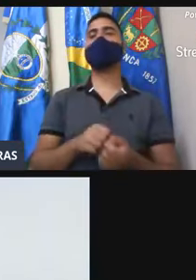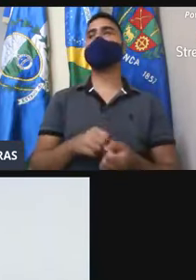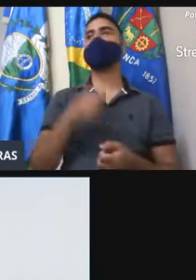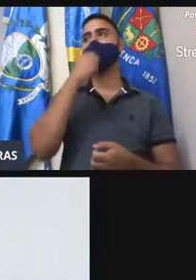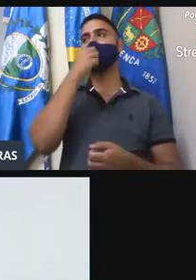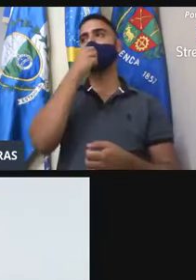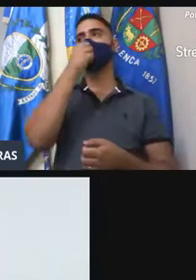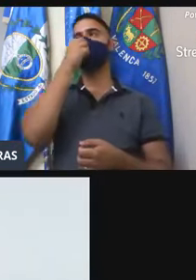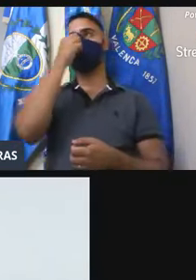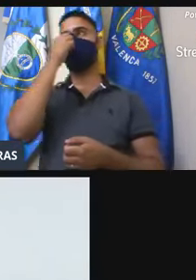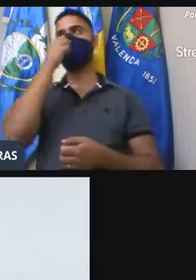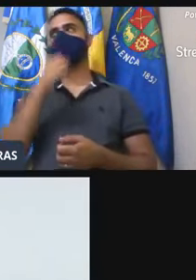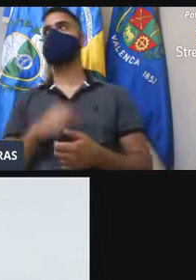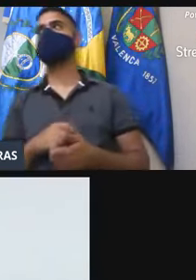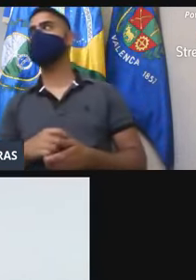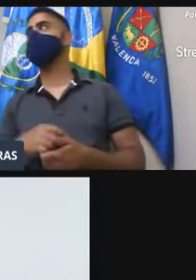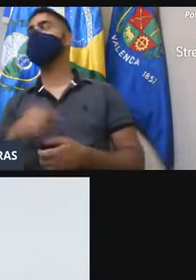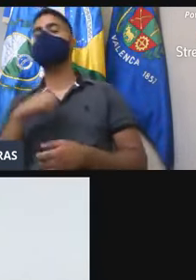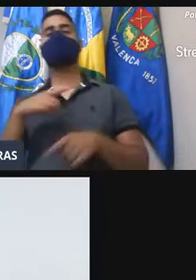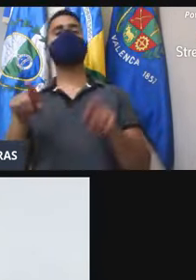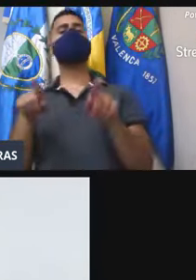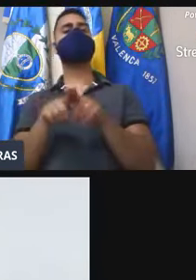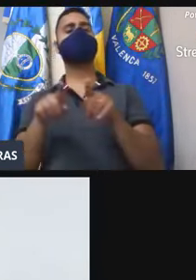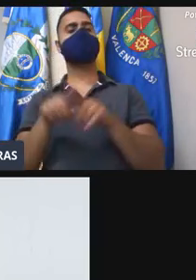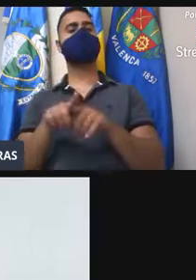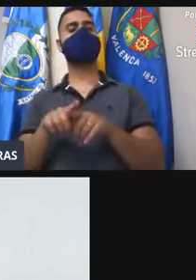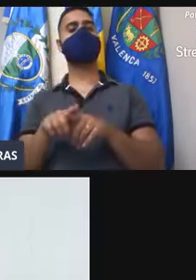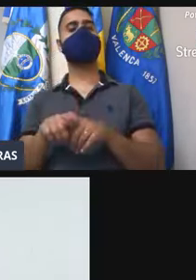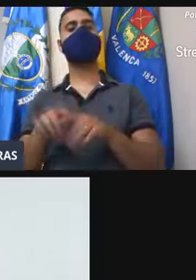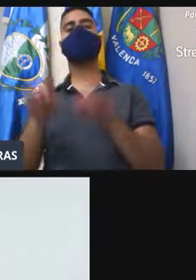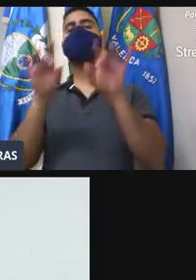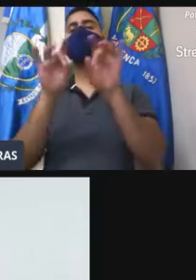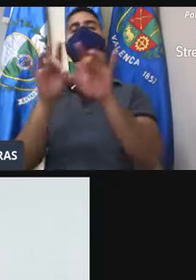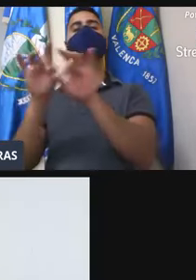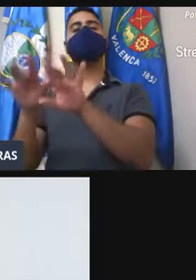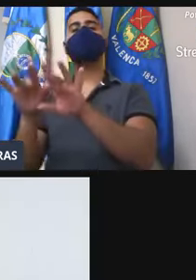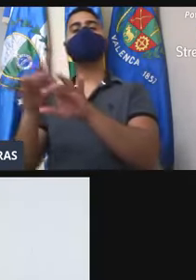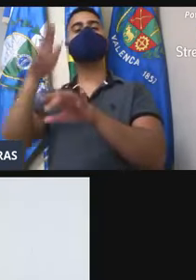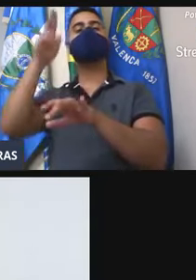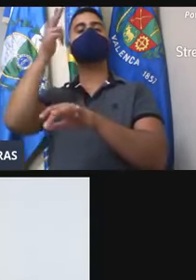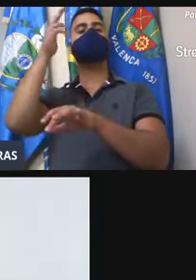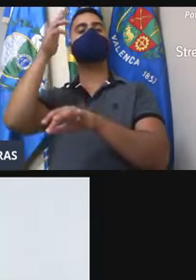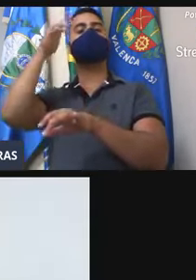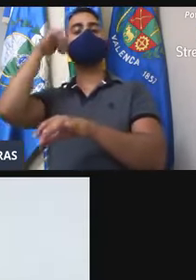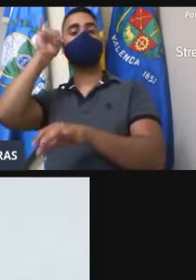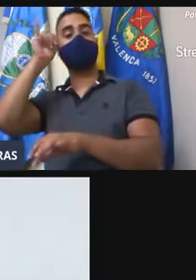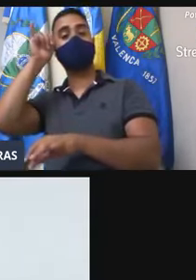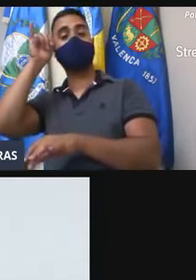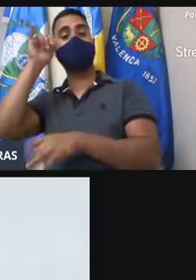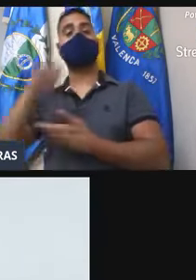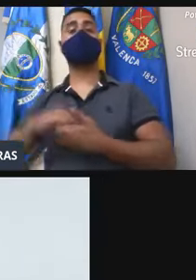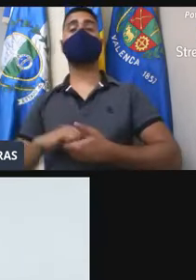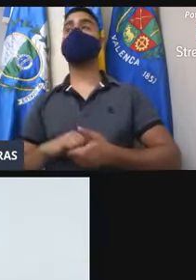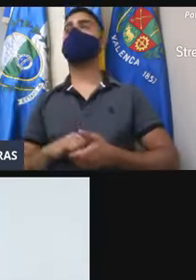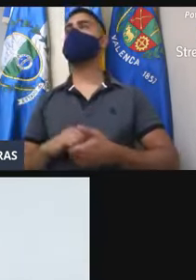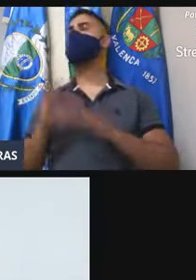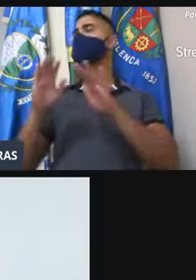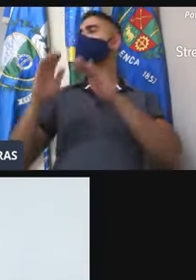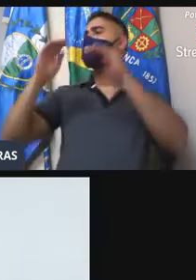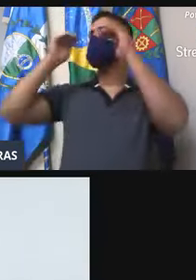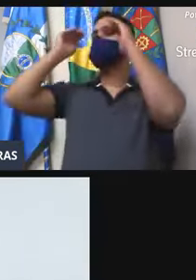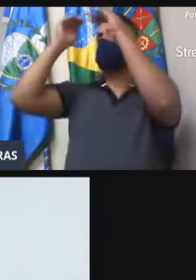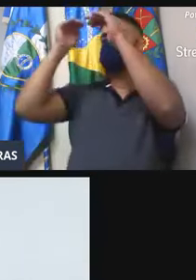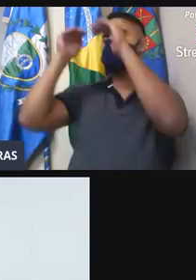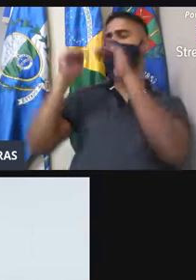Sebastião. Também teve lá o leilão de gado, respeitando, eu não pude estar presente, mas segundo Pedro, respeitando as